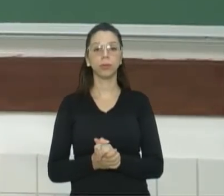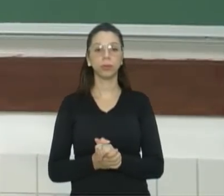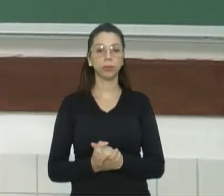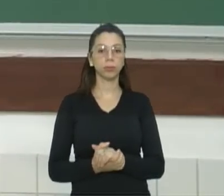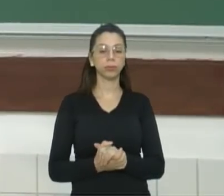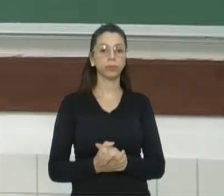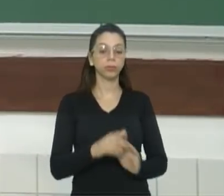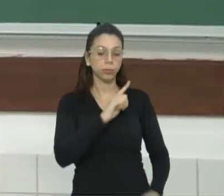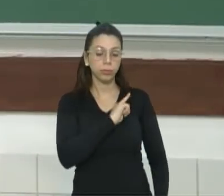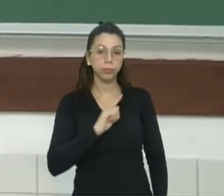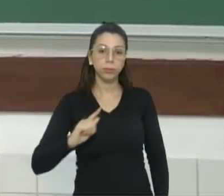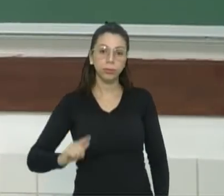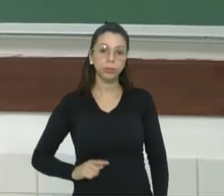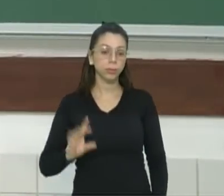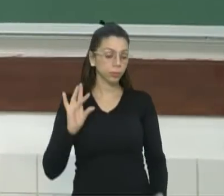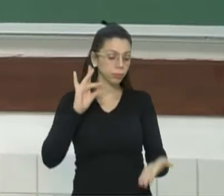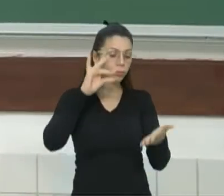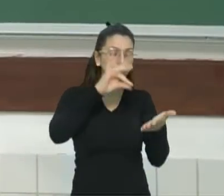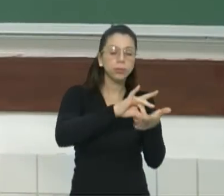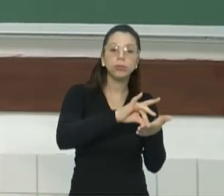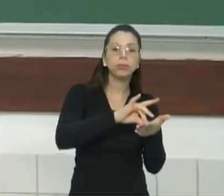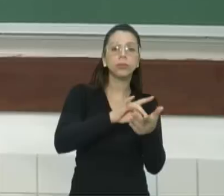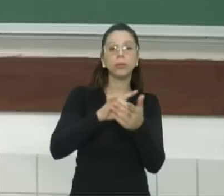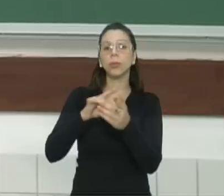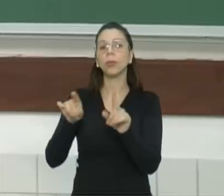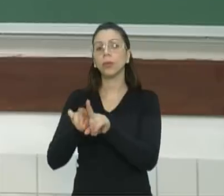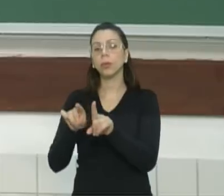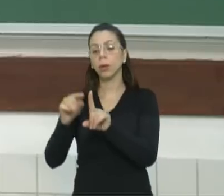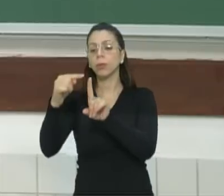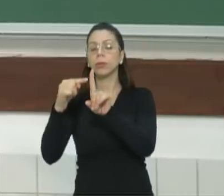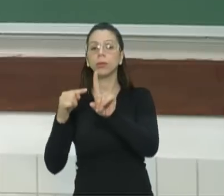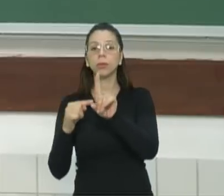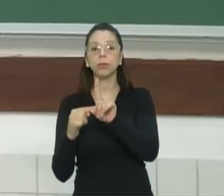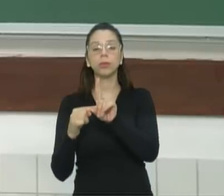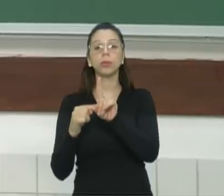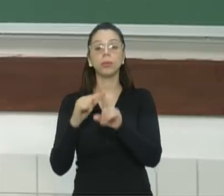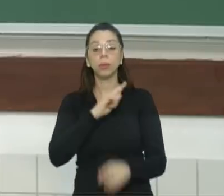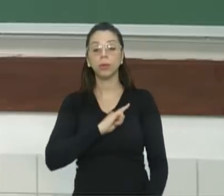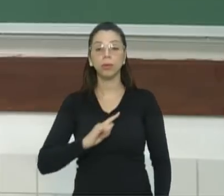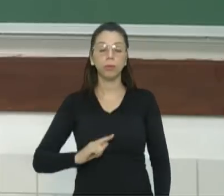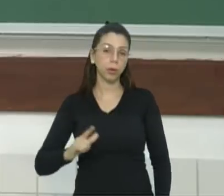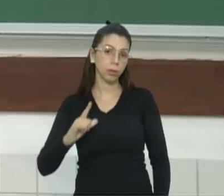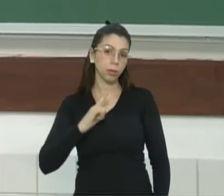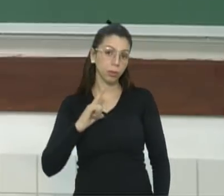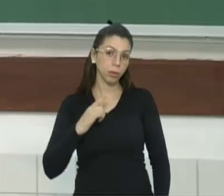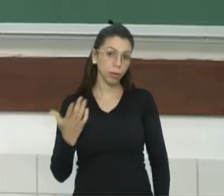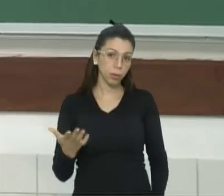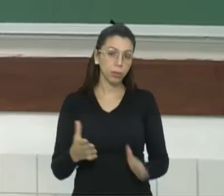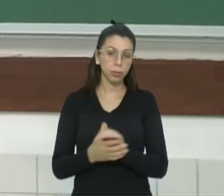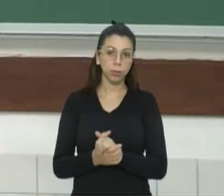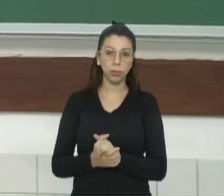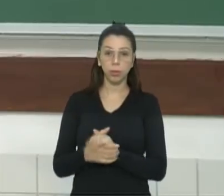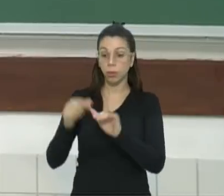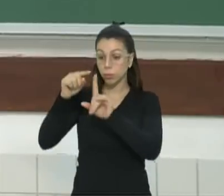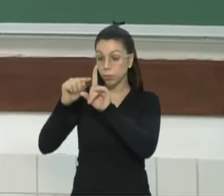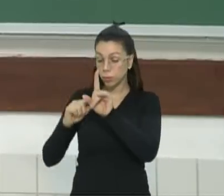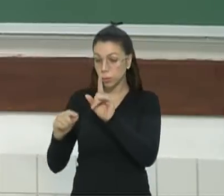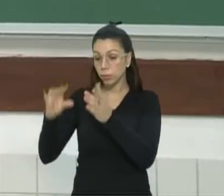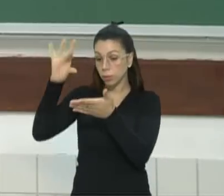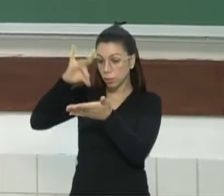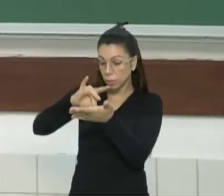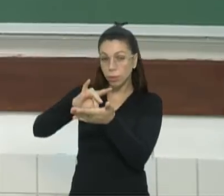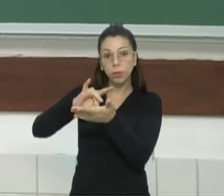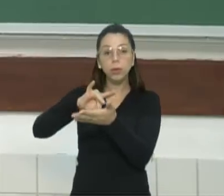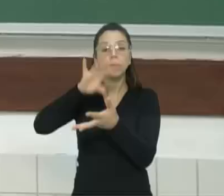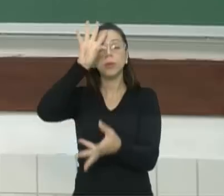dessa legitimidade vai descrever que tipo de governo praticamente nós vamos ter. Ou seja, o tipo de legitimidade vai permitir que a gente